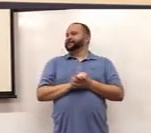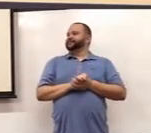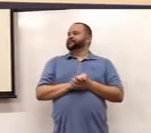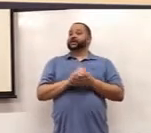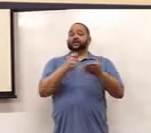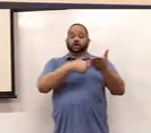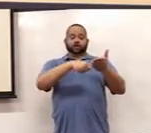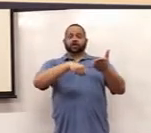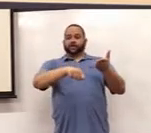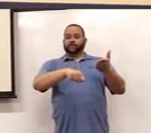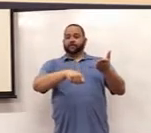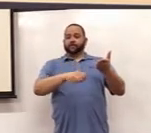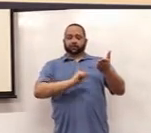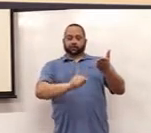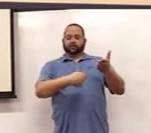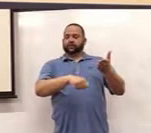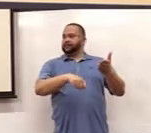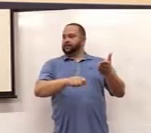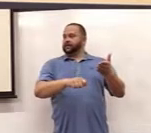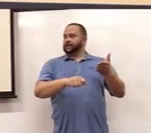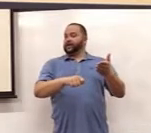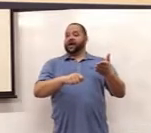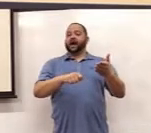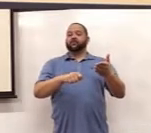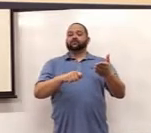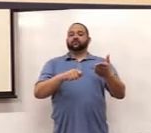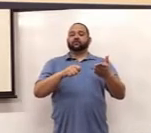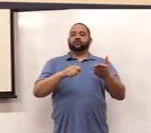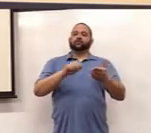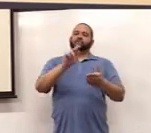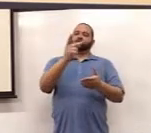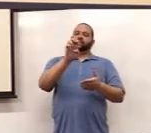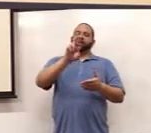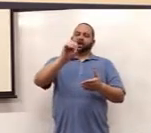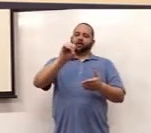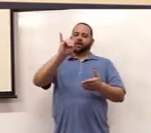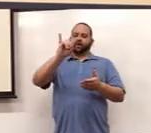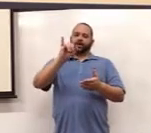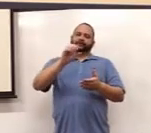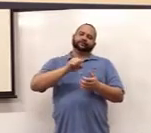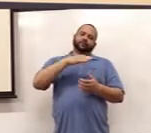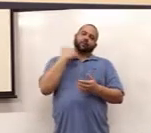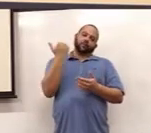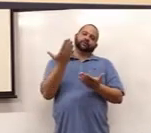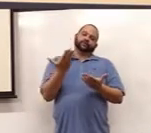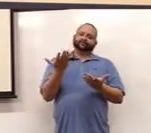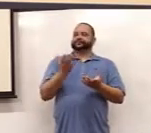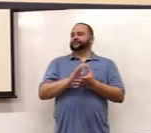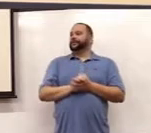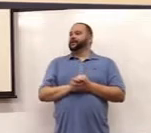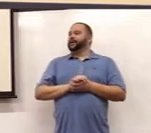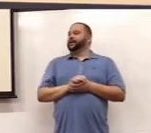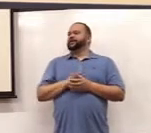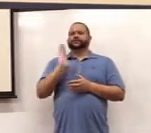e escreveu, rededicou, né, a um herói morto, né, a Sinfonia número 3, Herói.